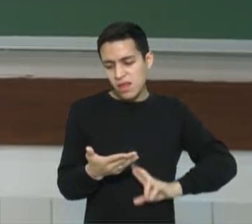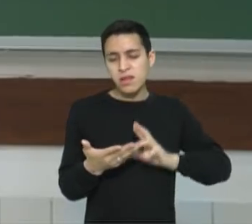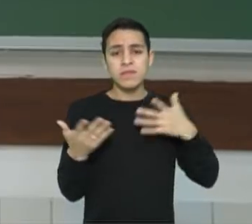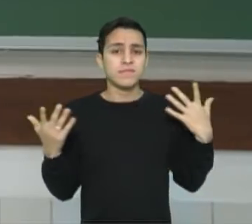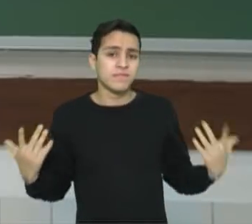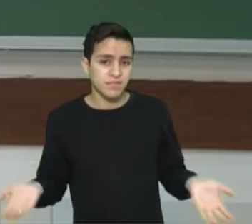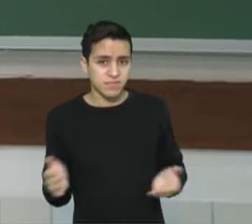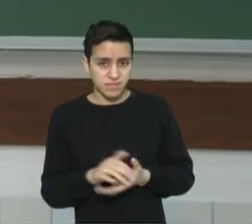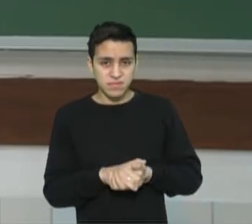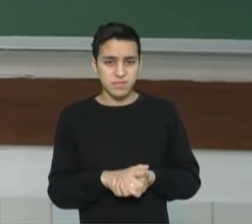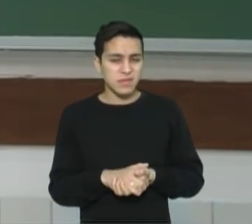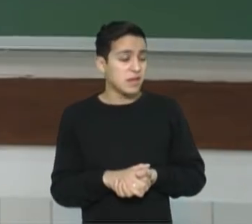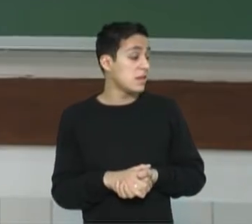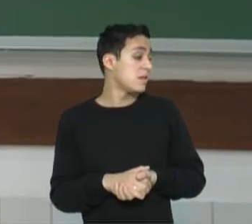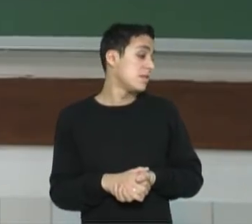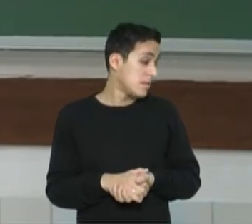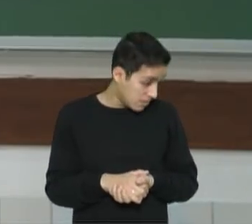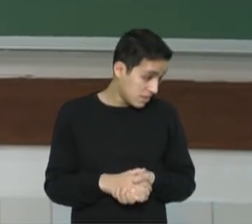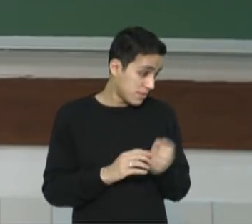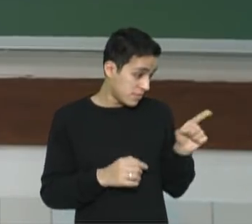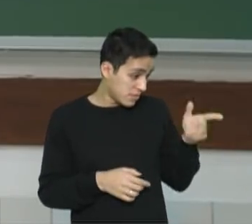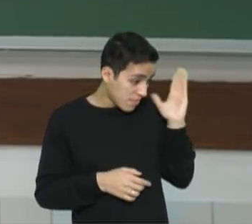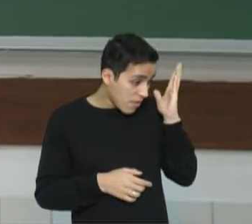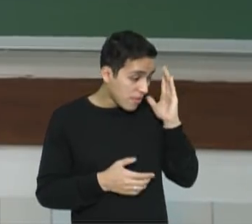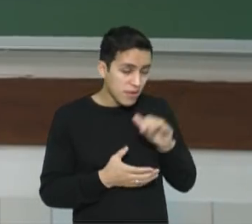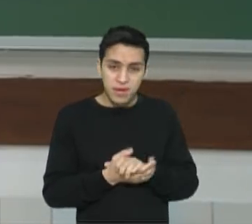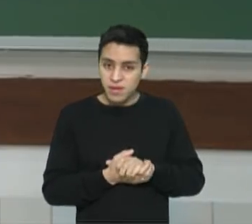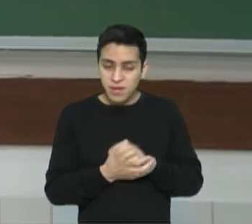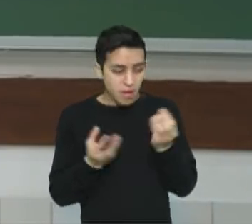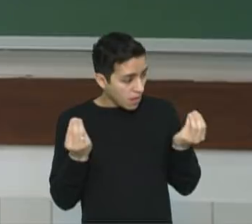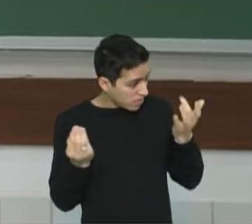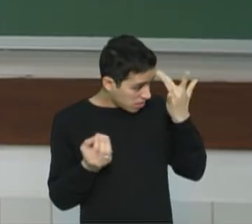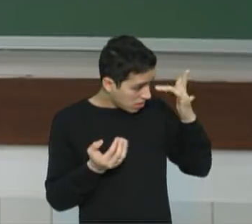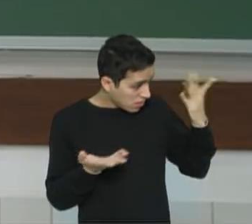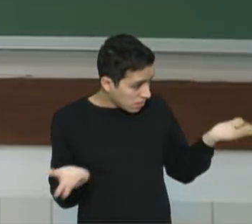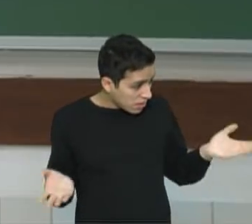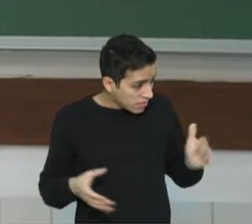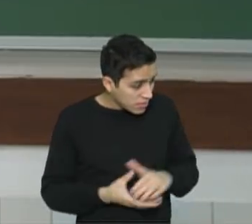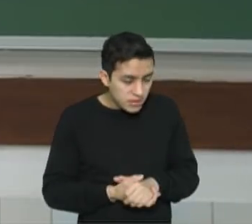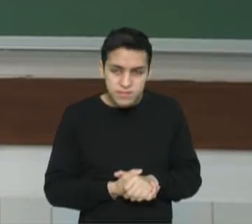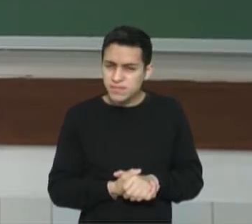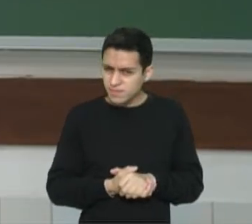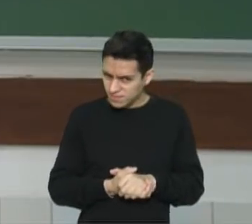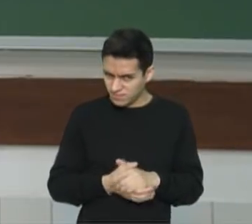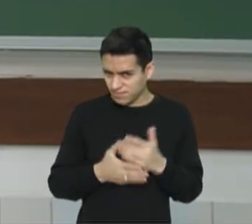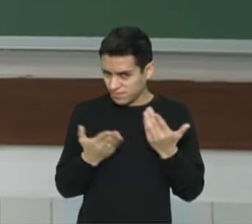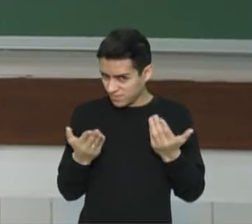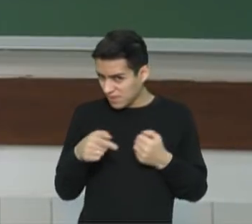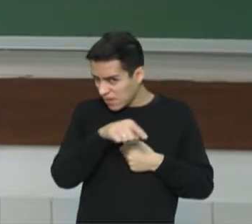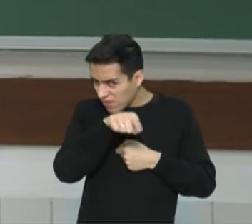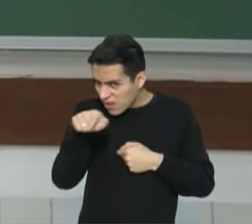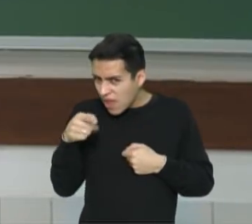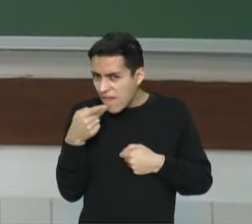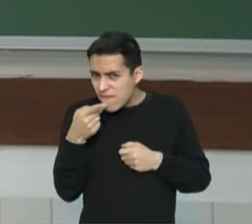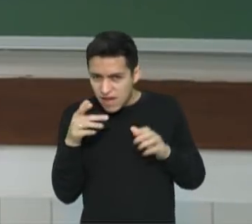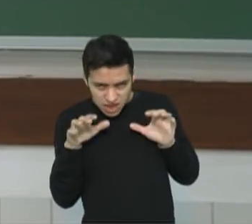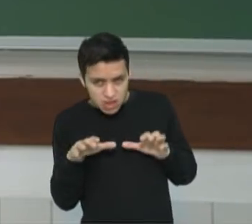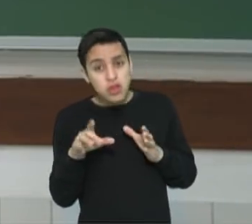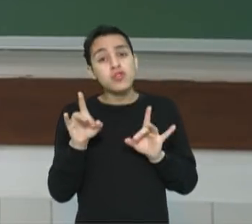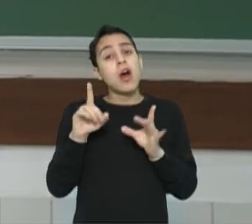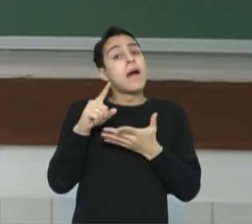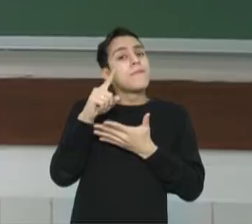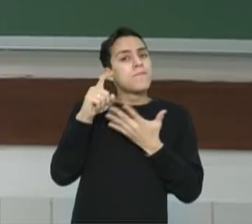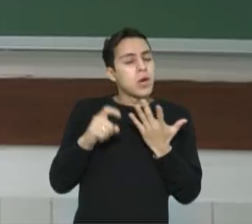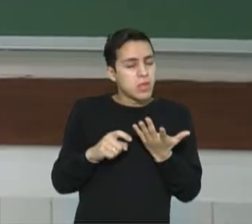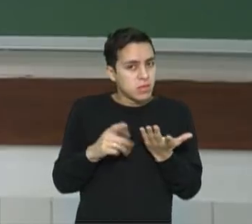problema. Você olha para ele e diz: "Olha, você é burro. Como assim você não sabe isso?" Quando você diz isso, numa hipótese que a